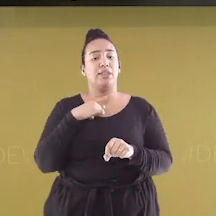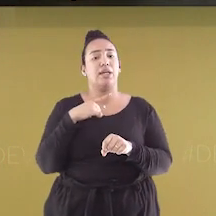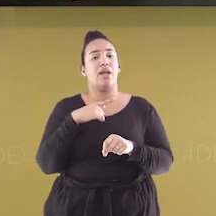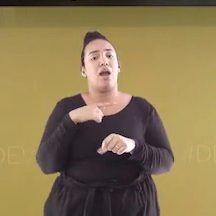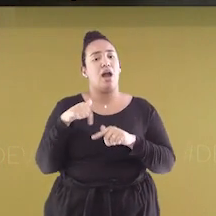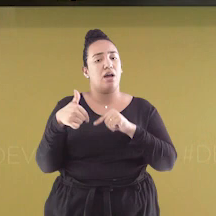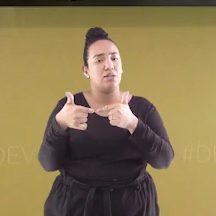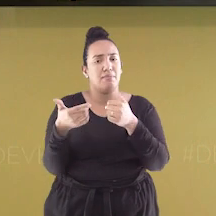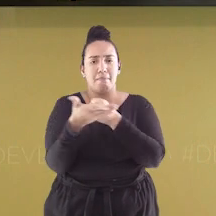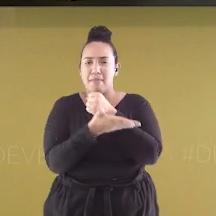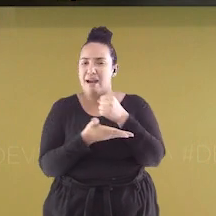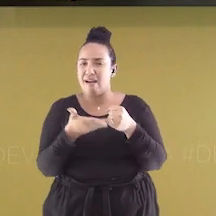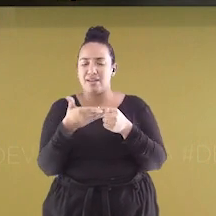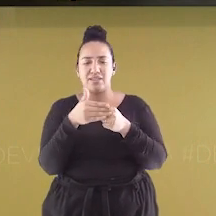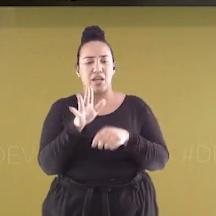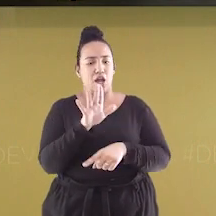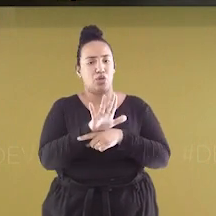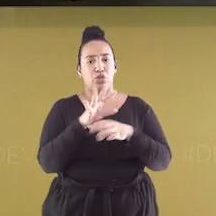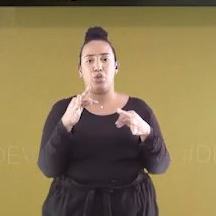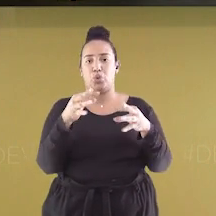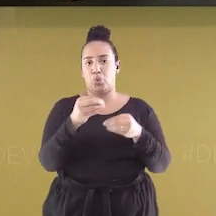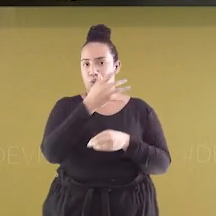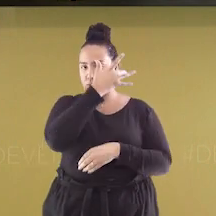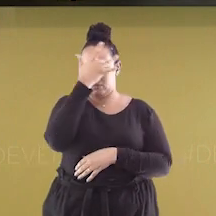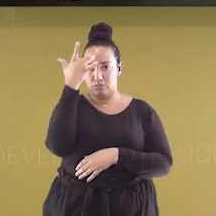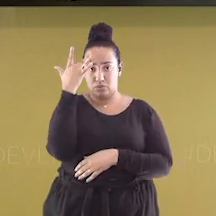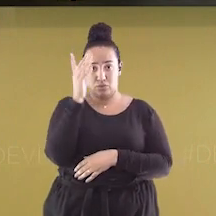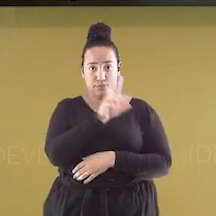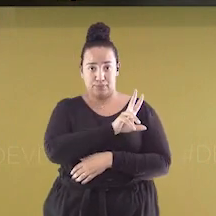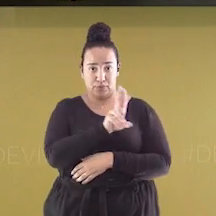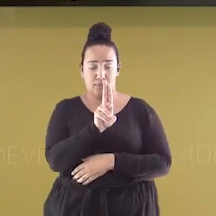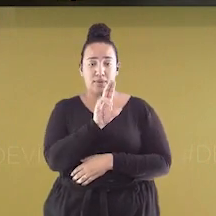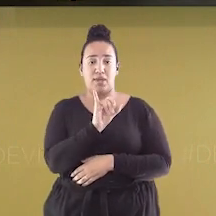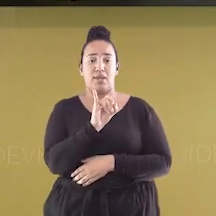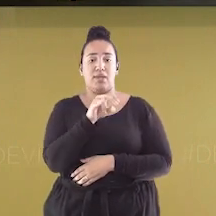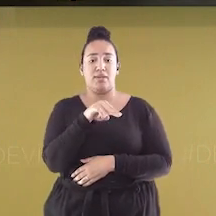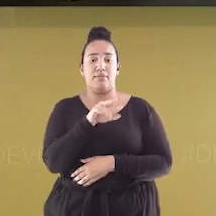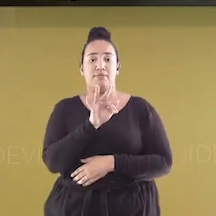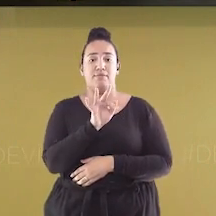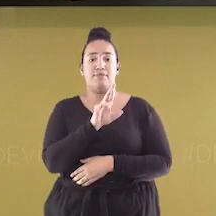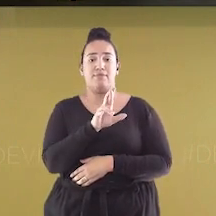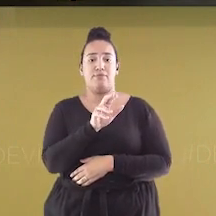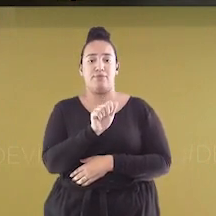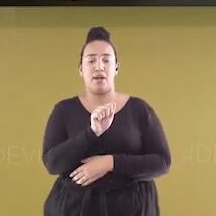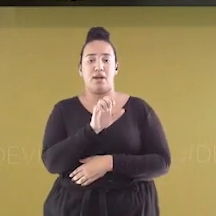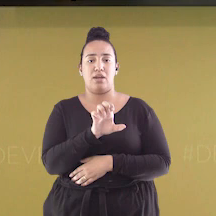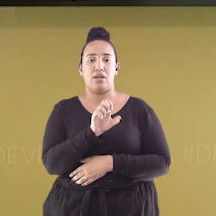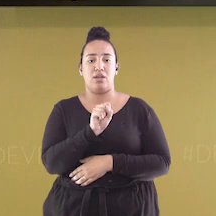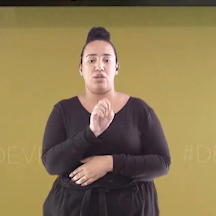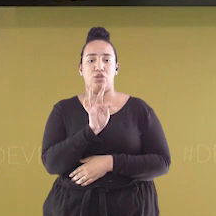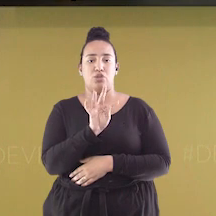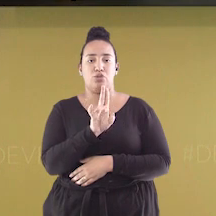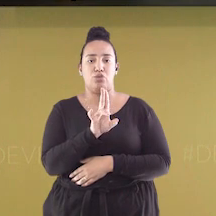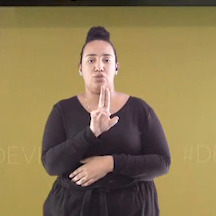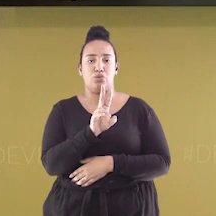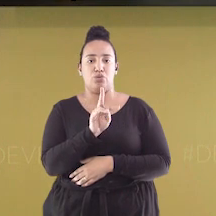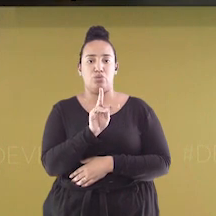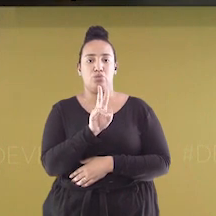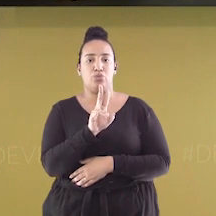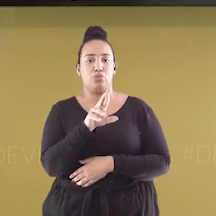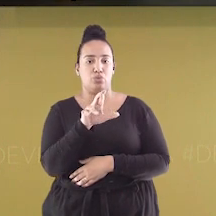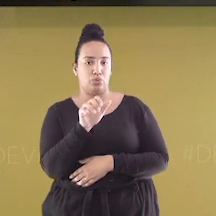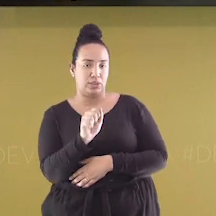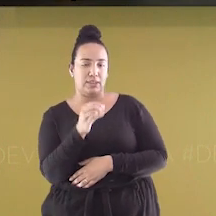para atender a todos, chamados de infraestrutura urbana, como tratamento de água e água